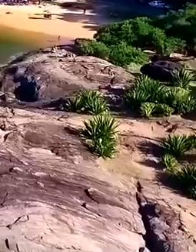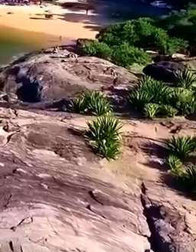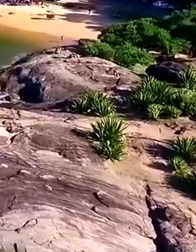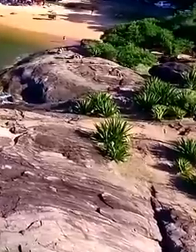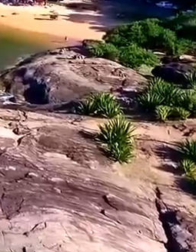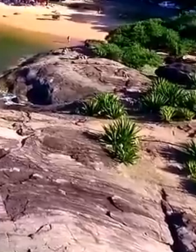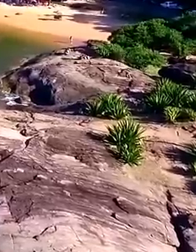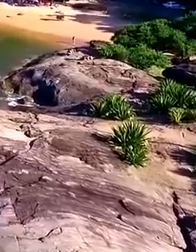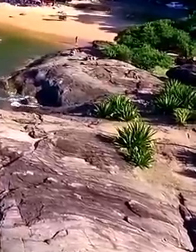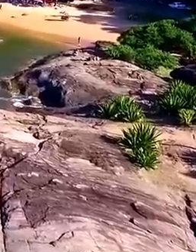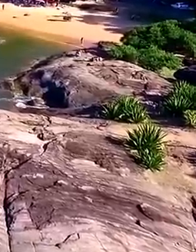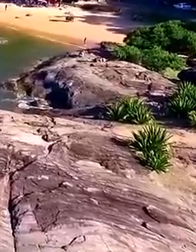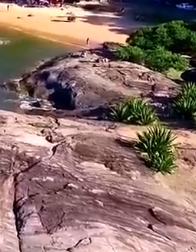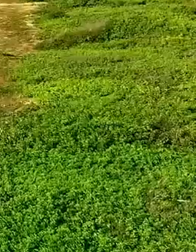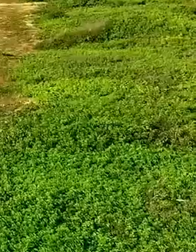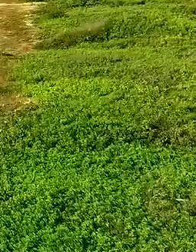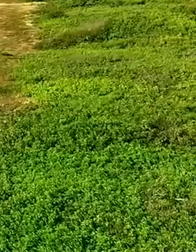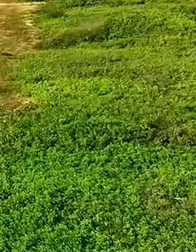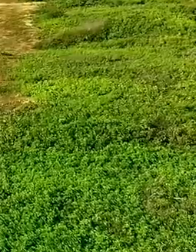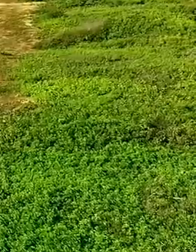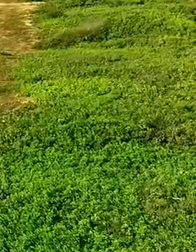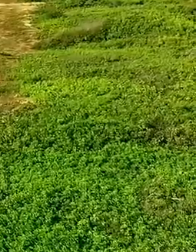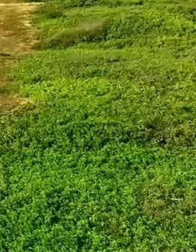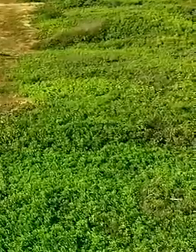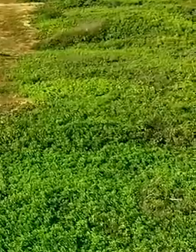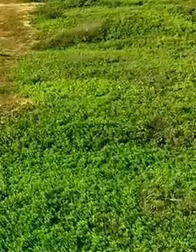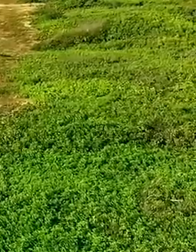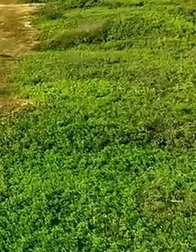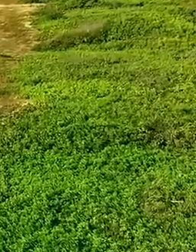Tchau. Tchau. Tchau.